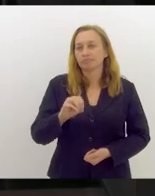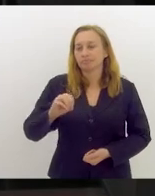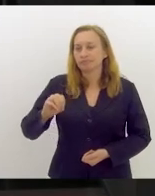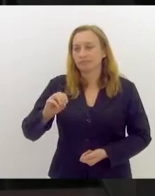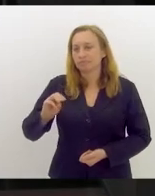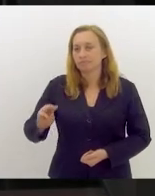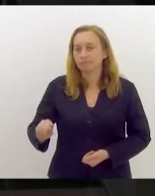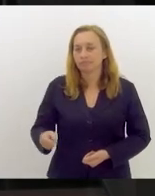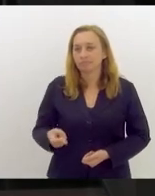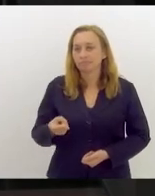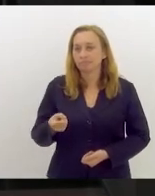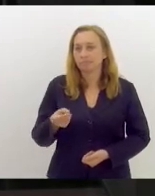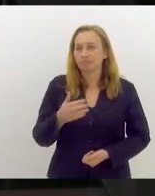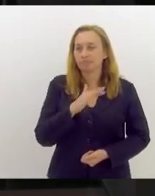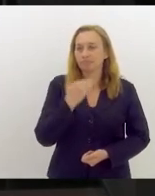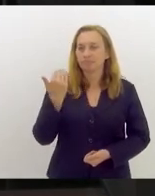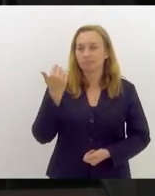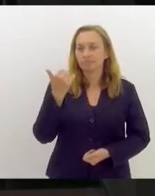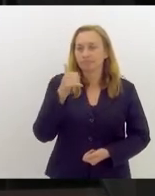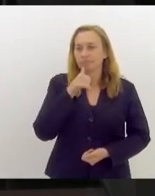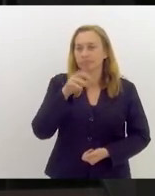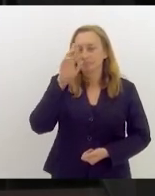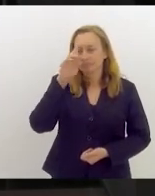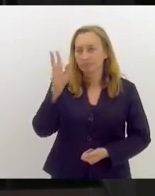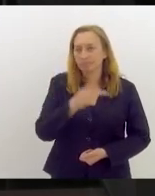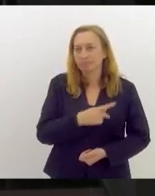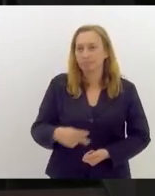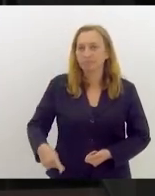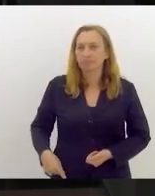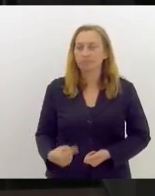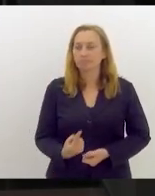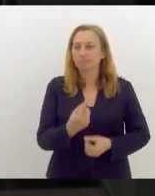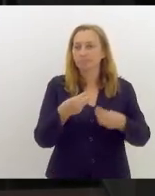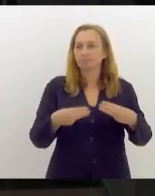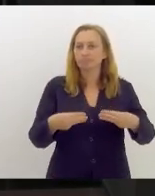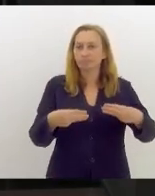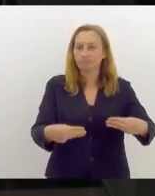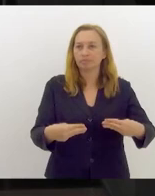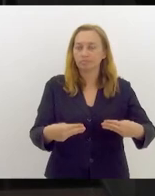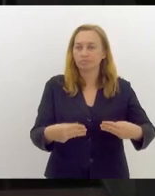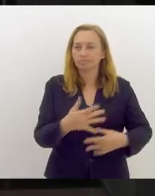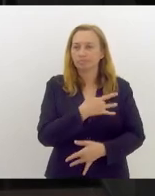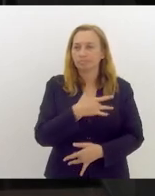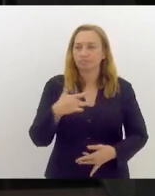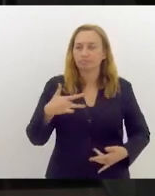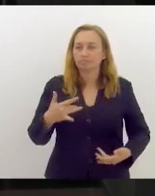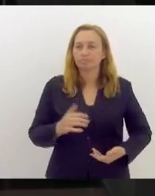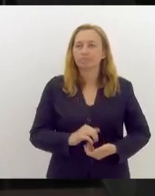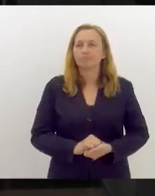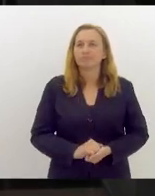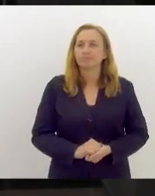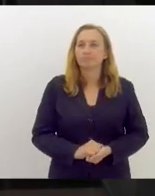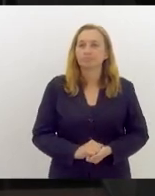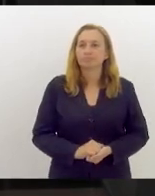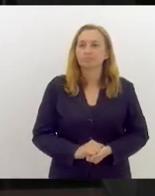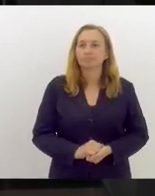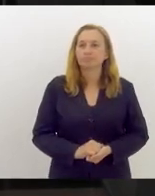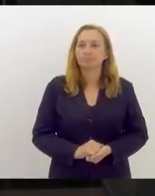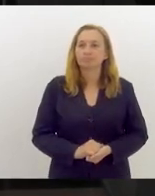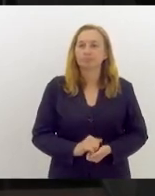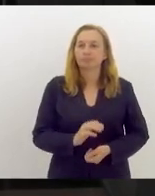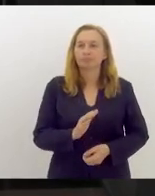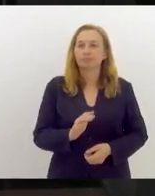mil mortos senhora presidente e um dos ministros da Saúde Mais